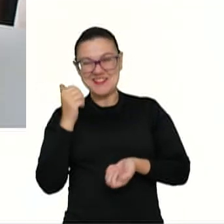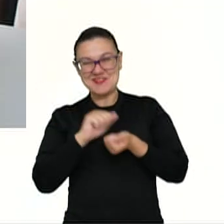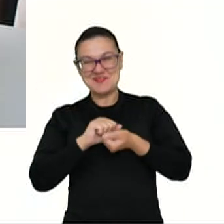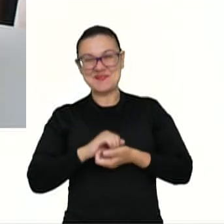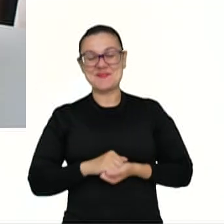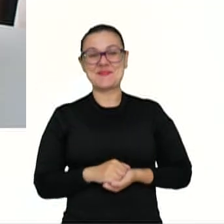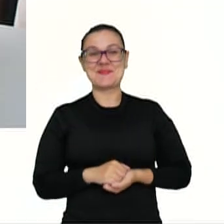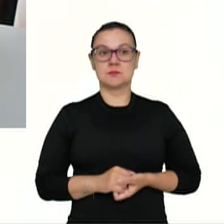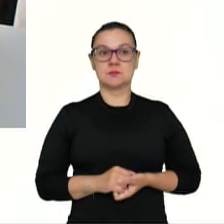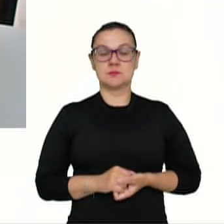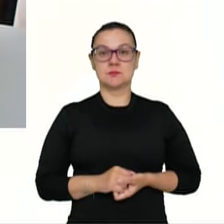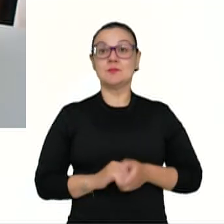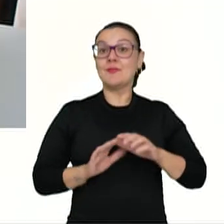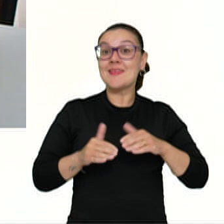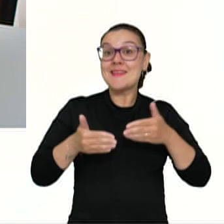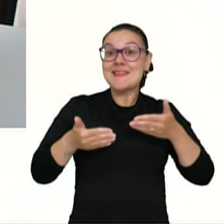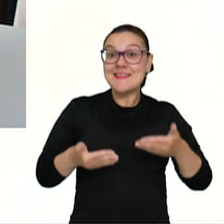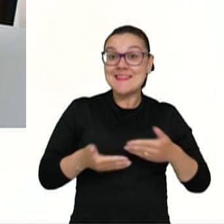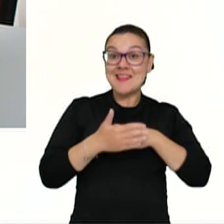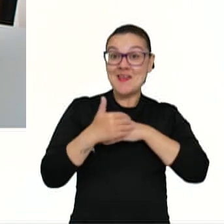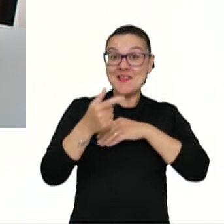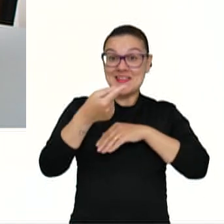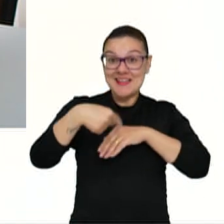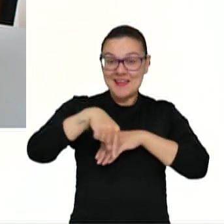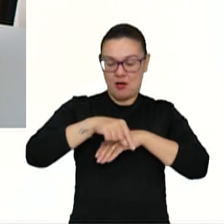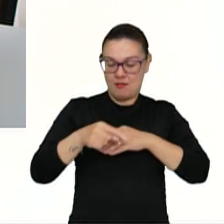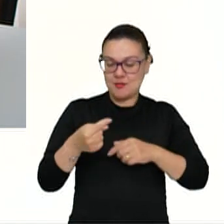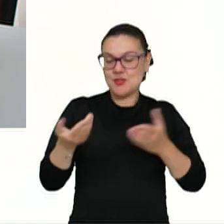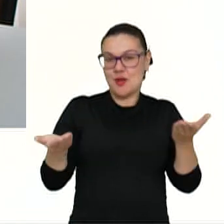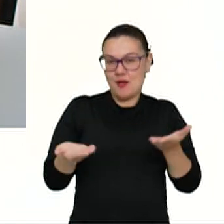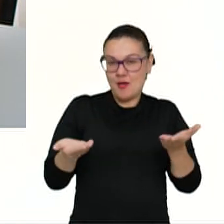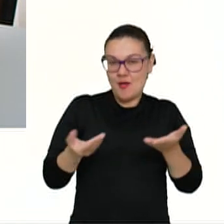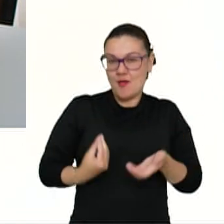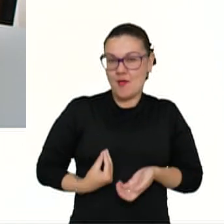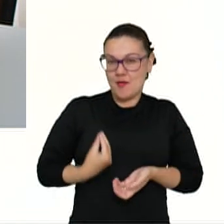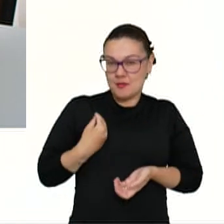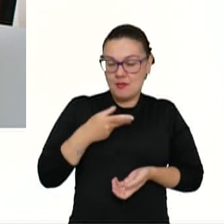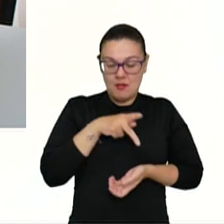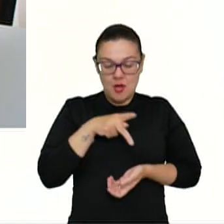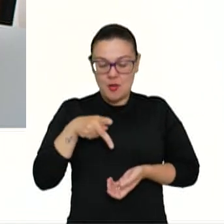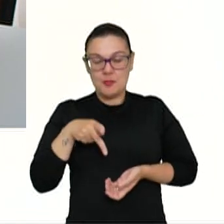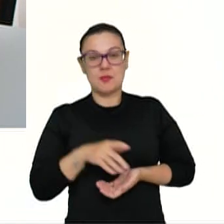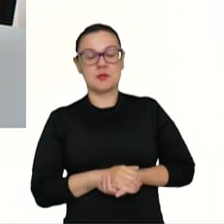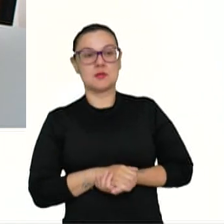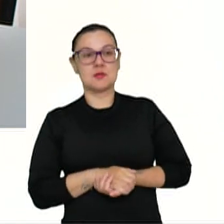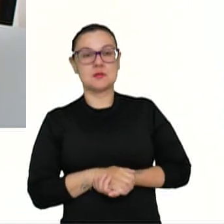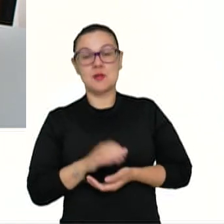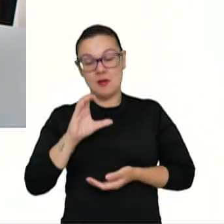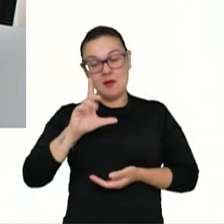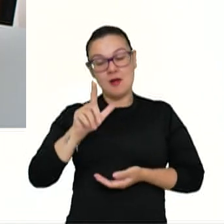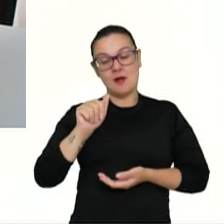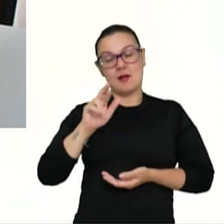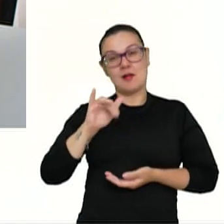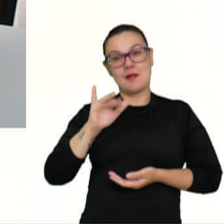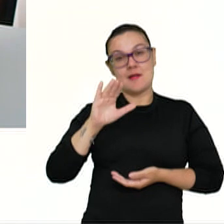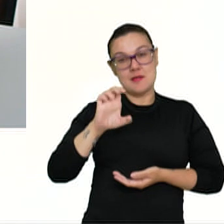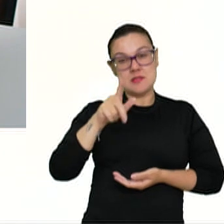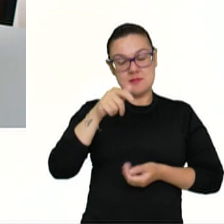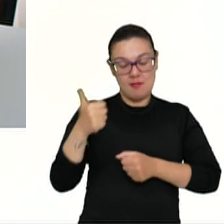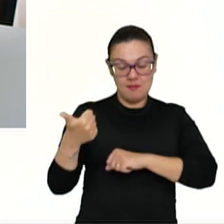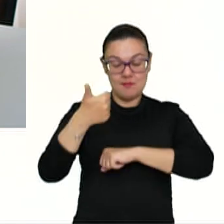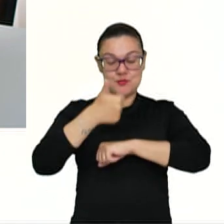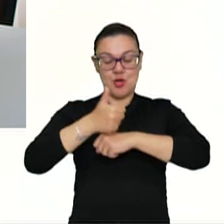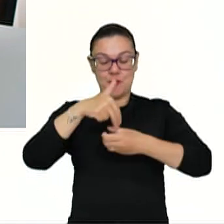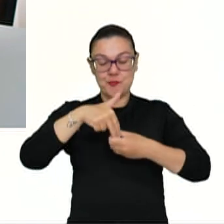comigo? Então, queridos, a gente está aqui agora com a professora Clarice Ubesse, que é chefe do Núcleo